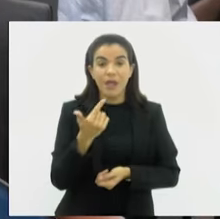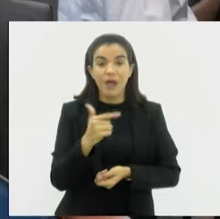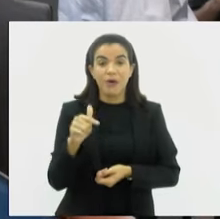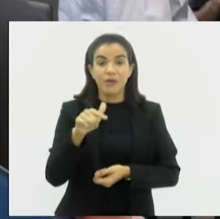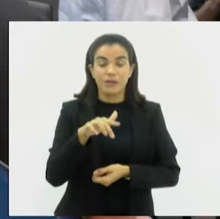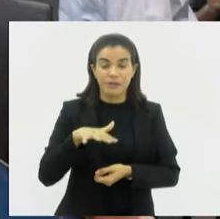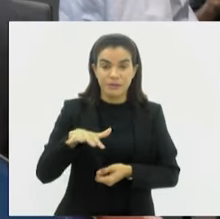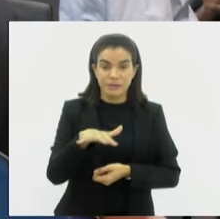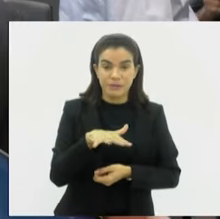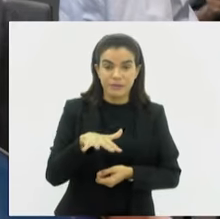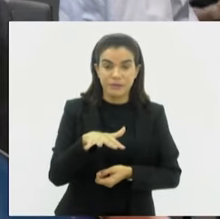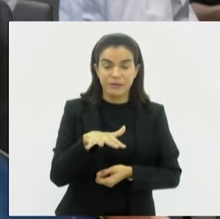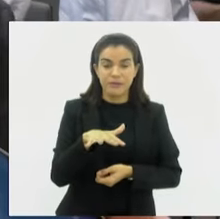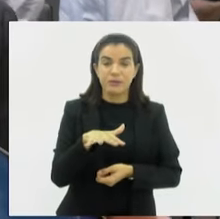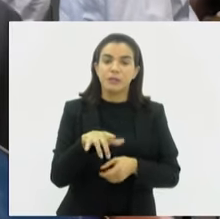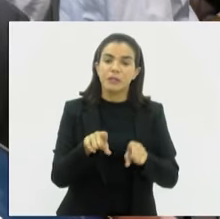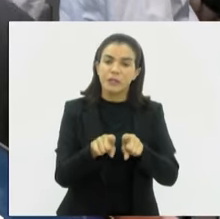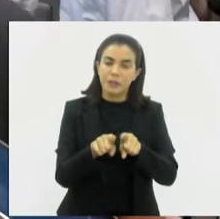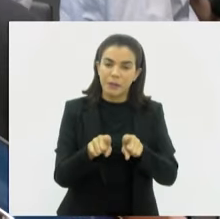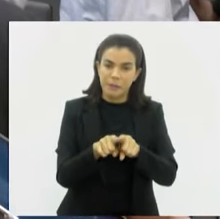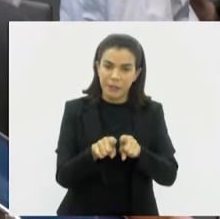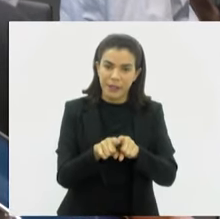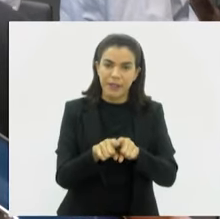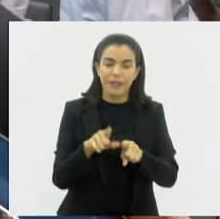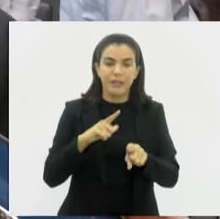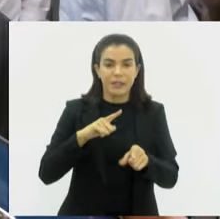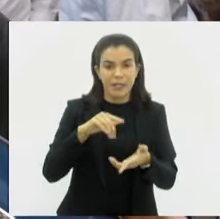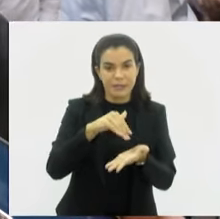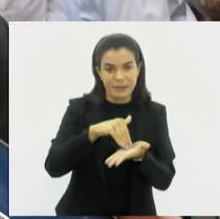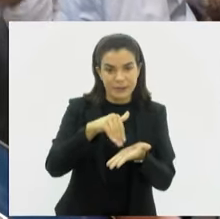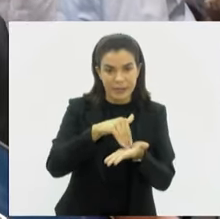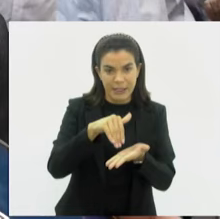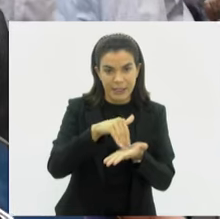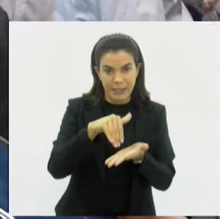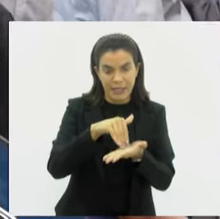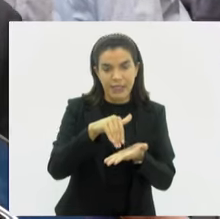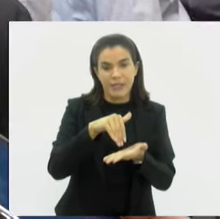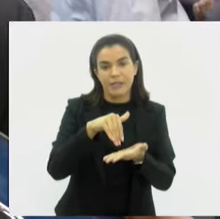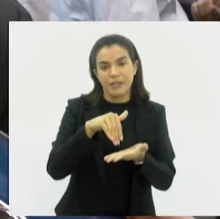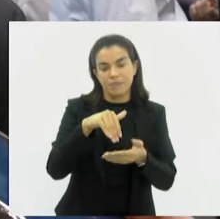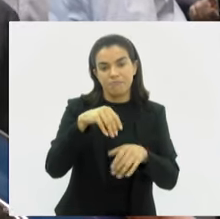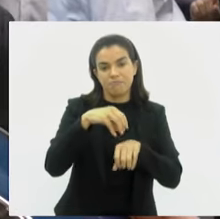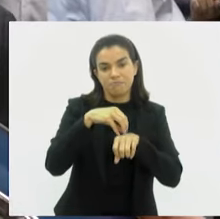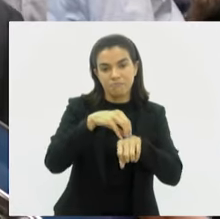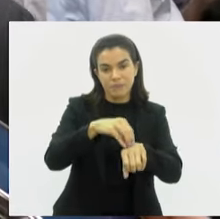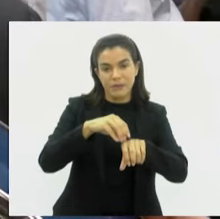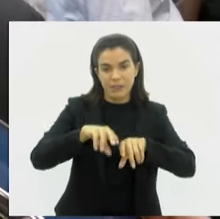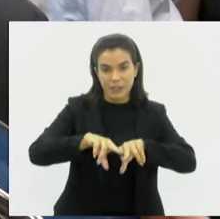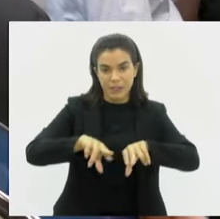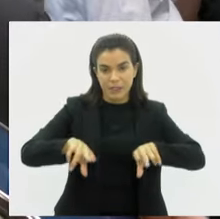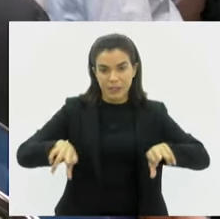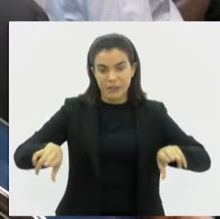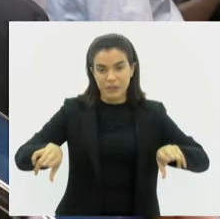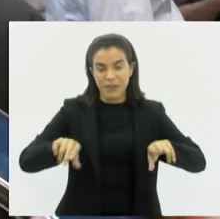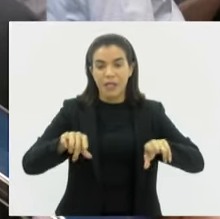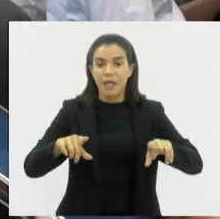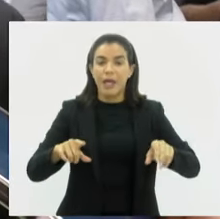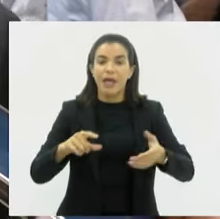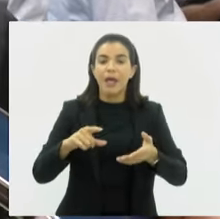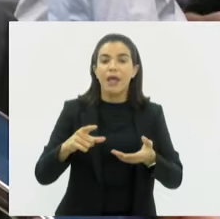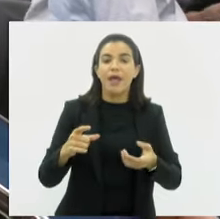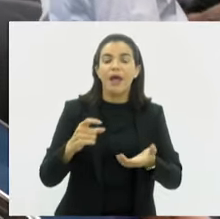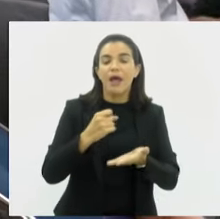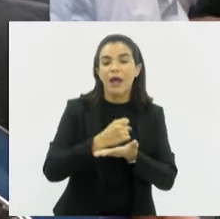questão, que também passa pela Secretaria de Transporte, é a concessão que está